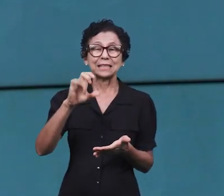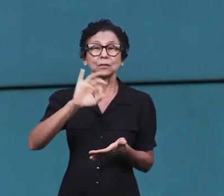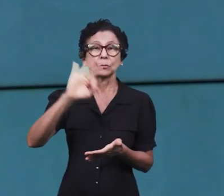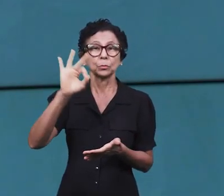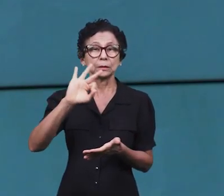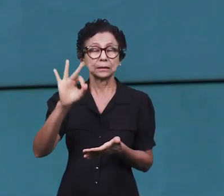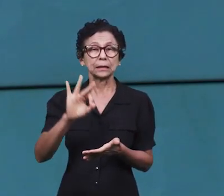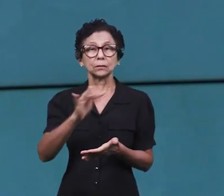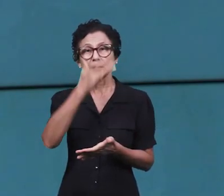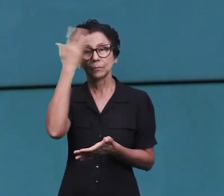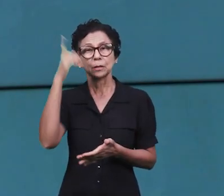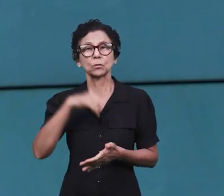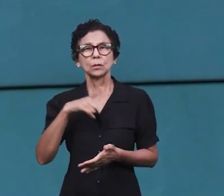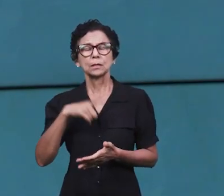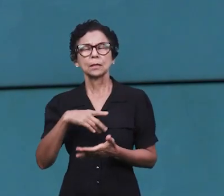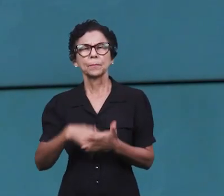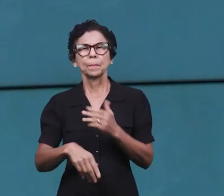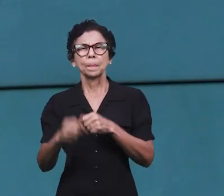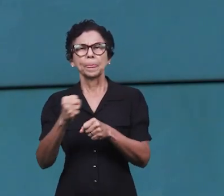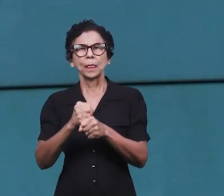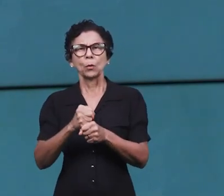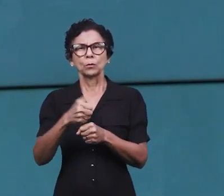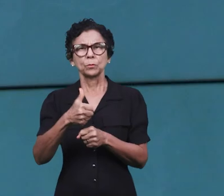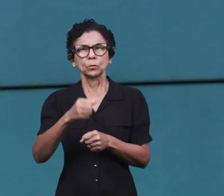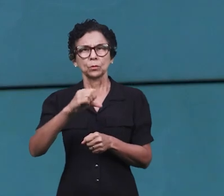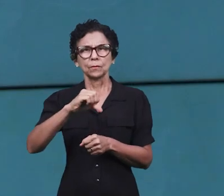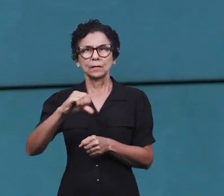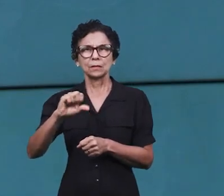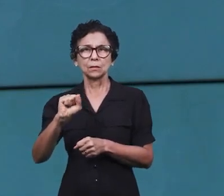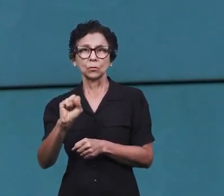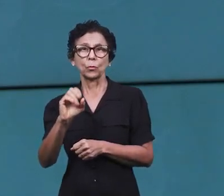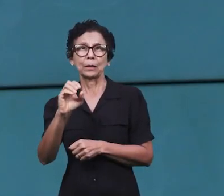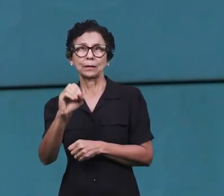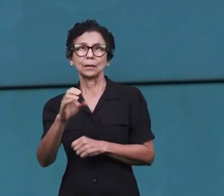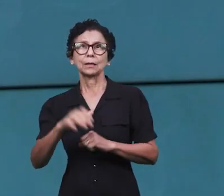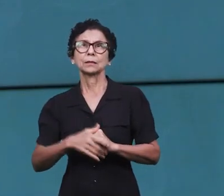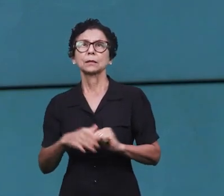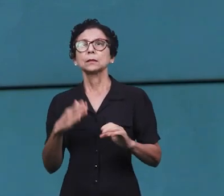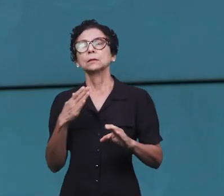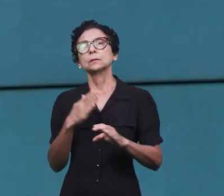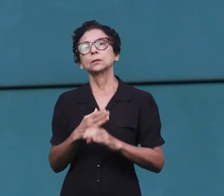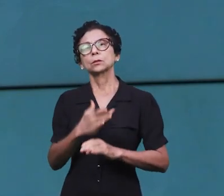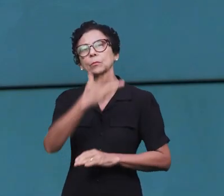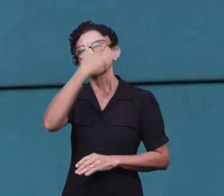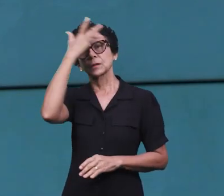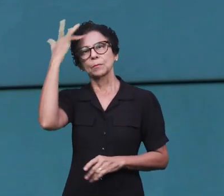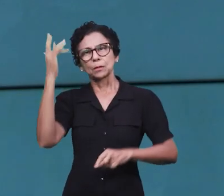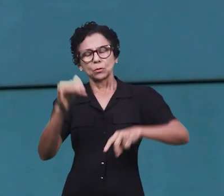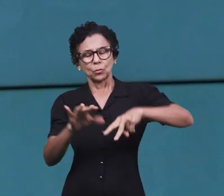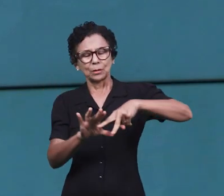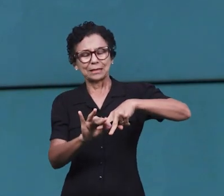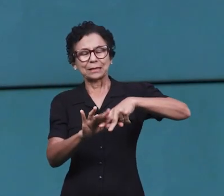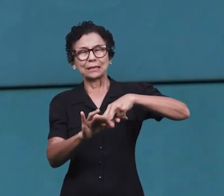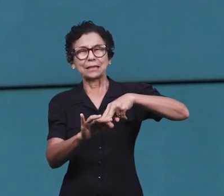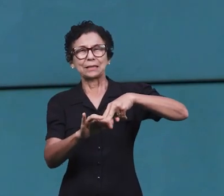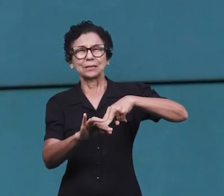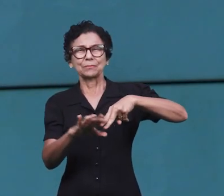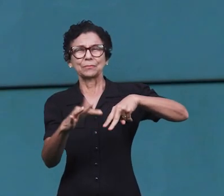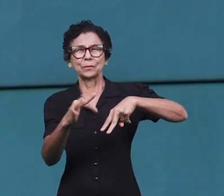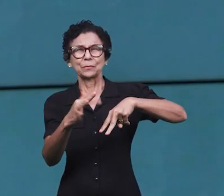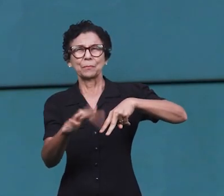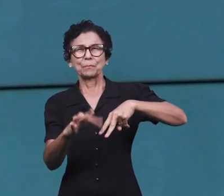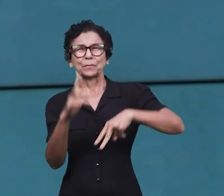de 80, descobriu-se que pacientes com fibromialgia apresentam um defeito típico no sono. É